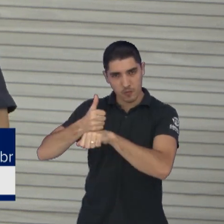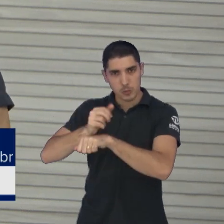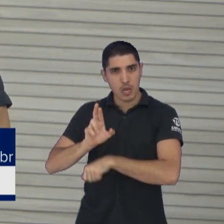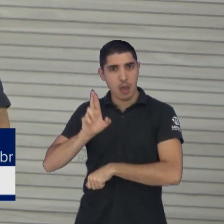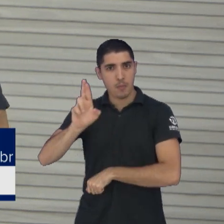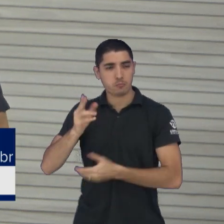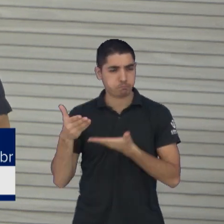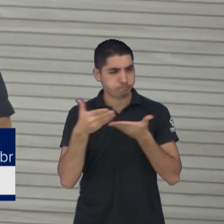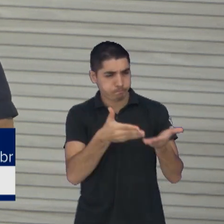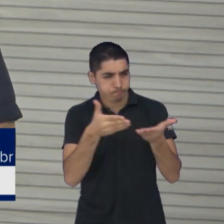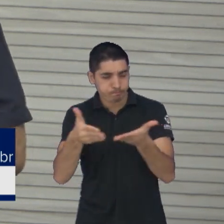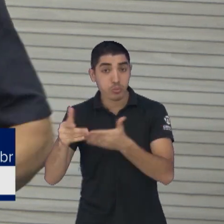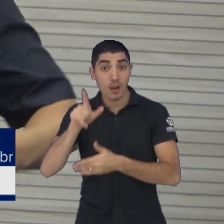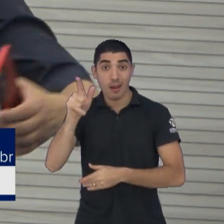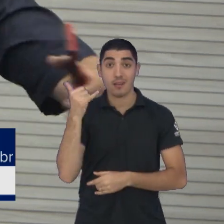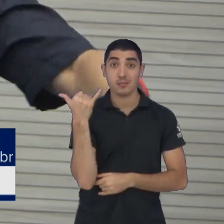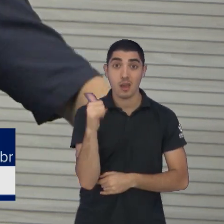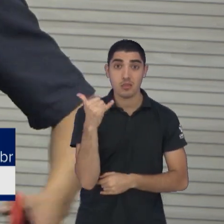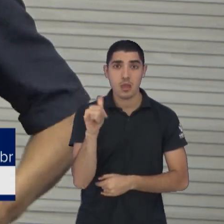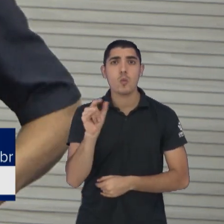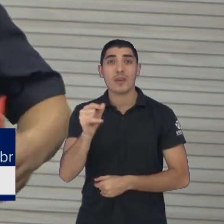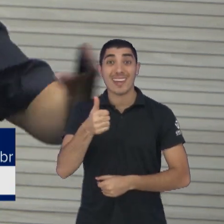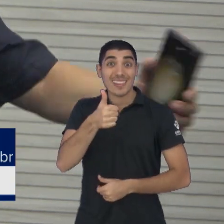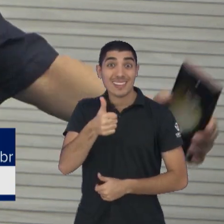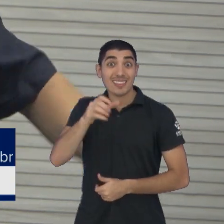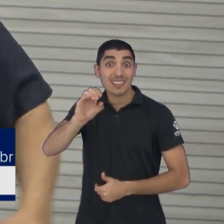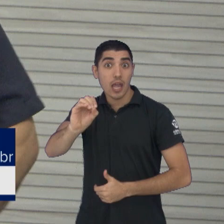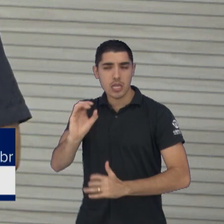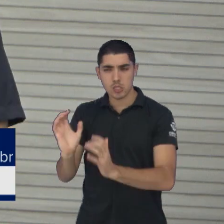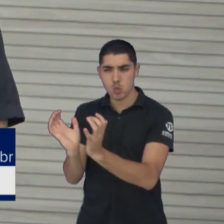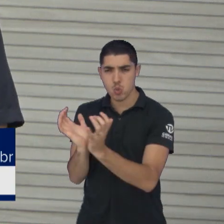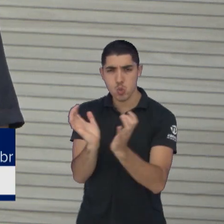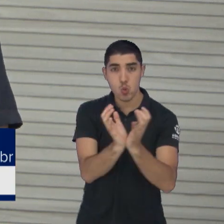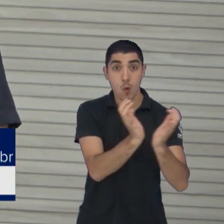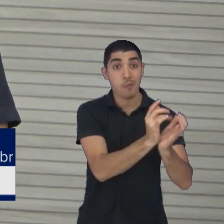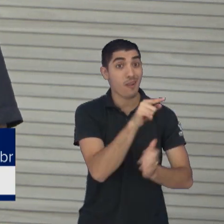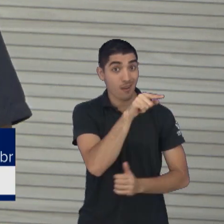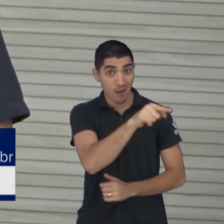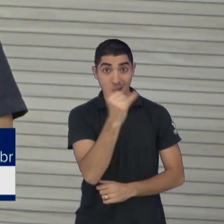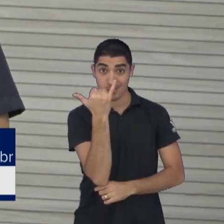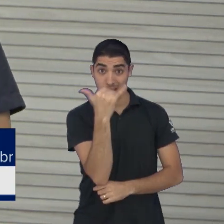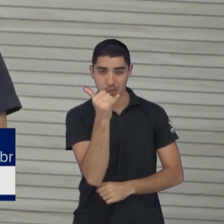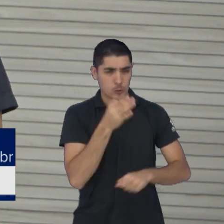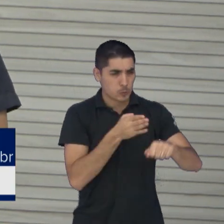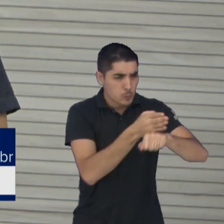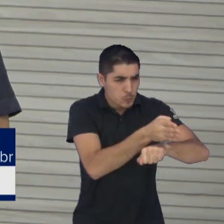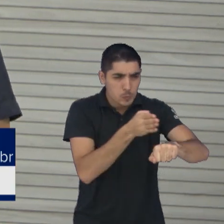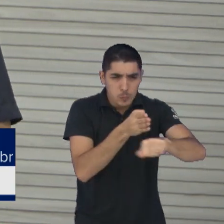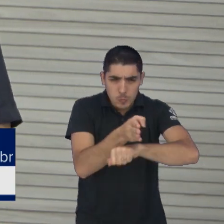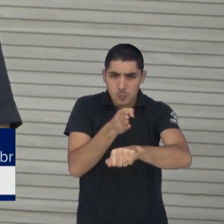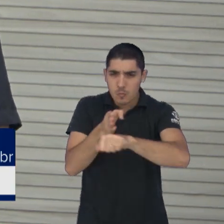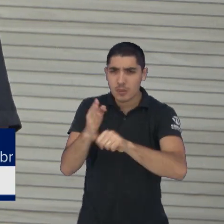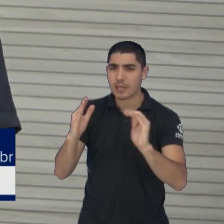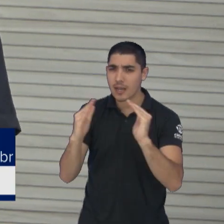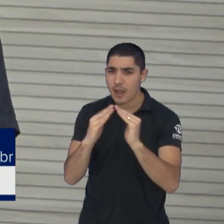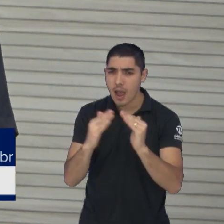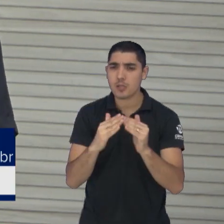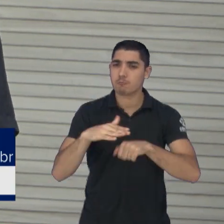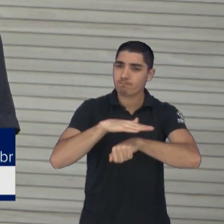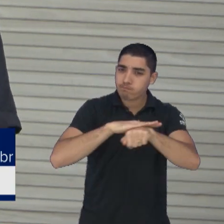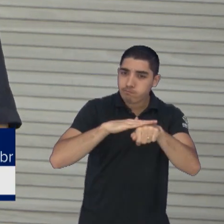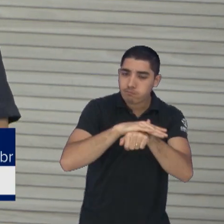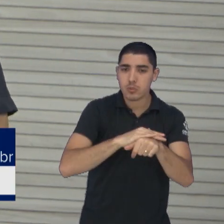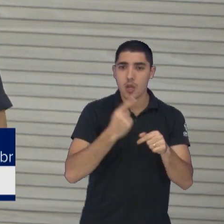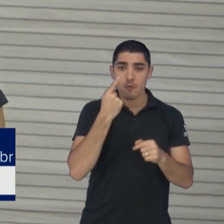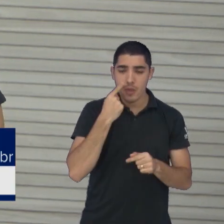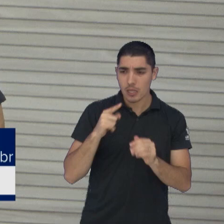são 10 equipes espalhadas no Altos de Santana, batendo nas casas, falando com os moradores.